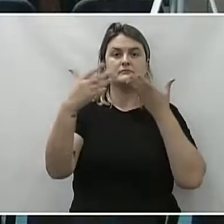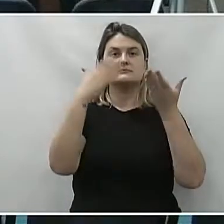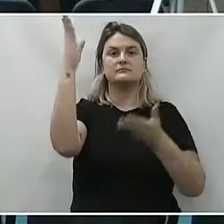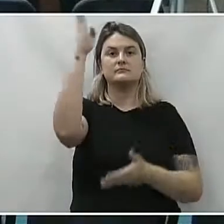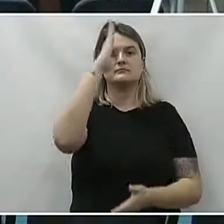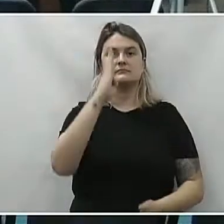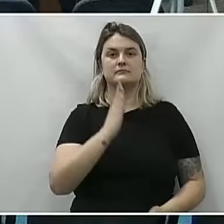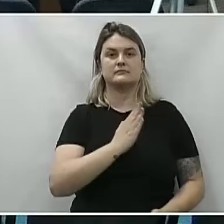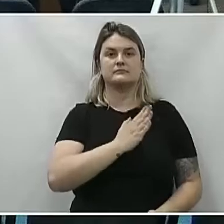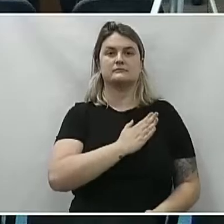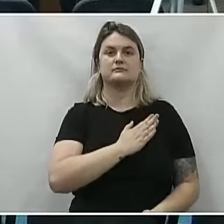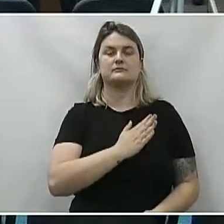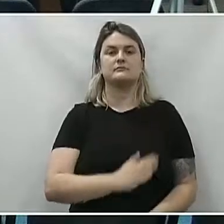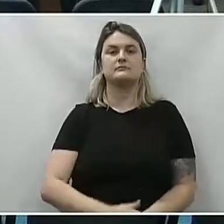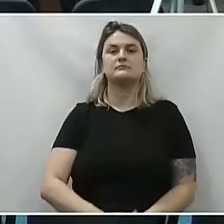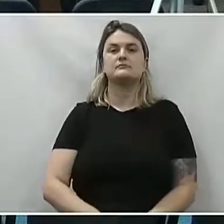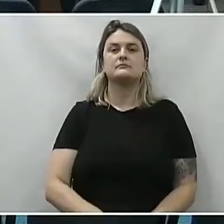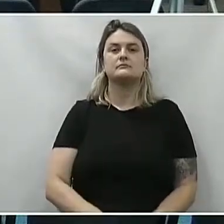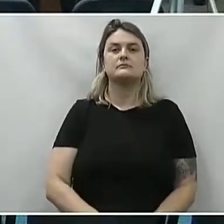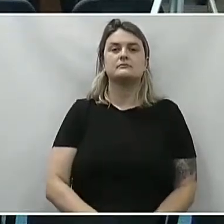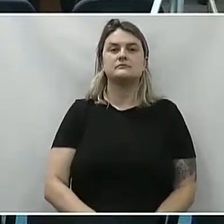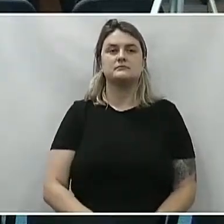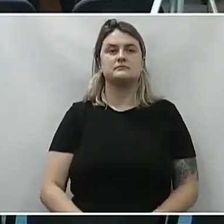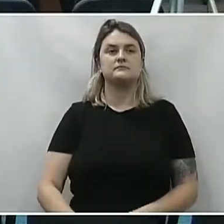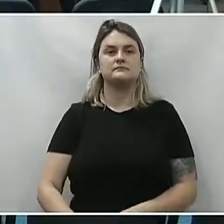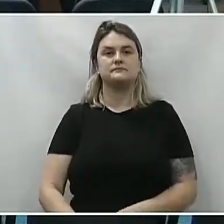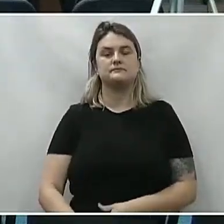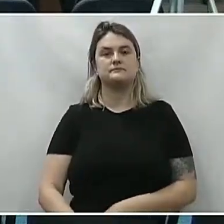hino nacional brasileiro.